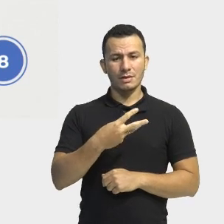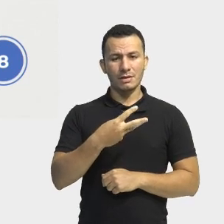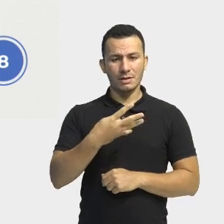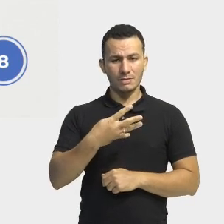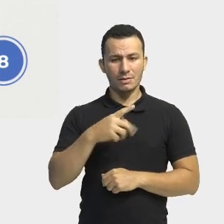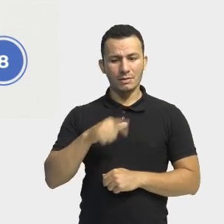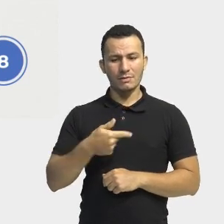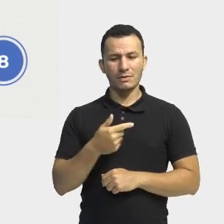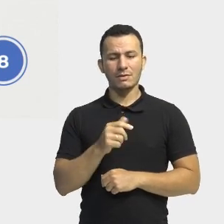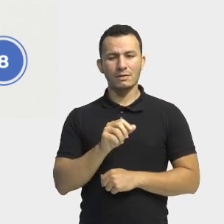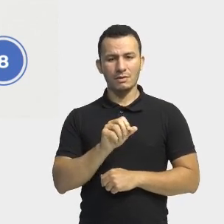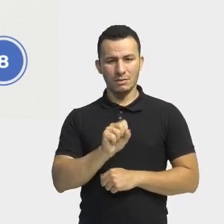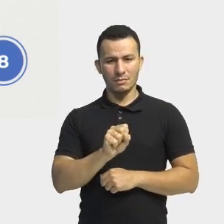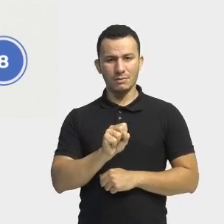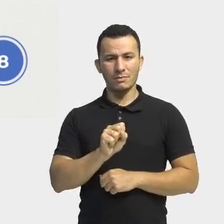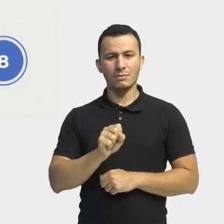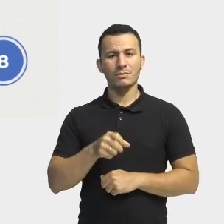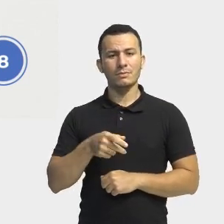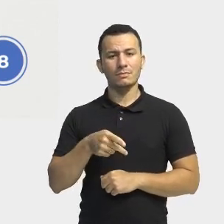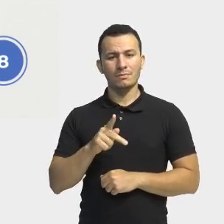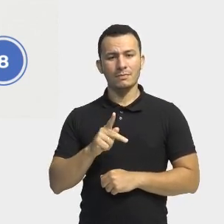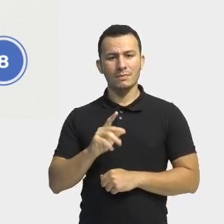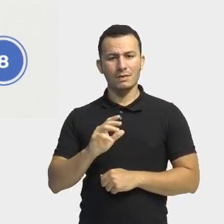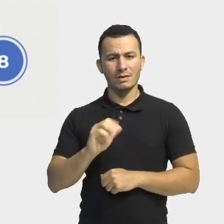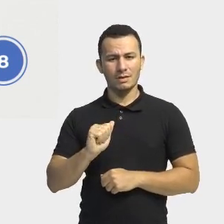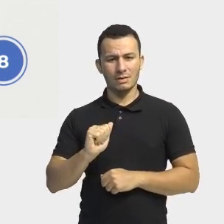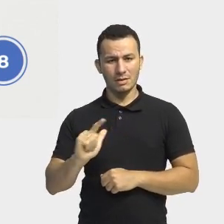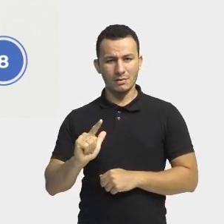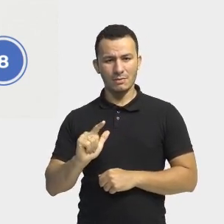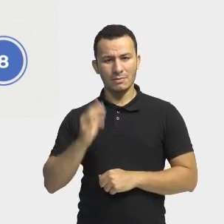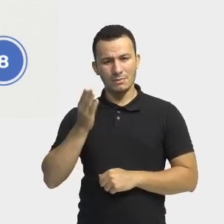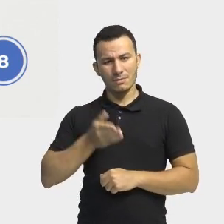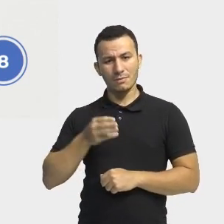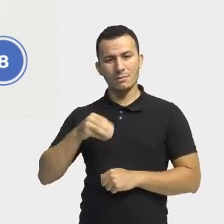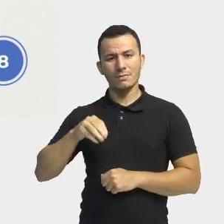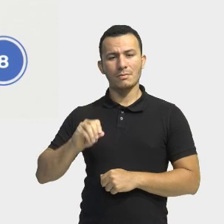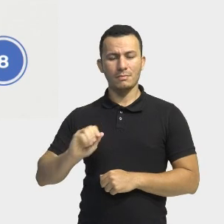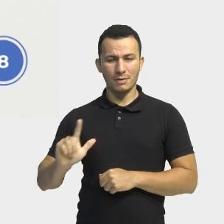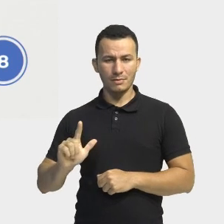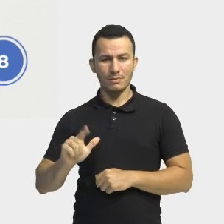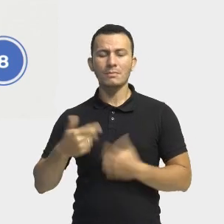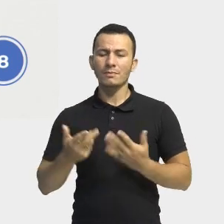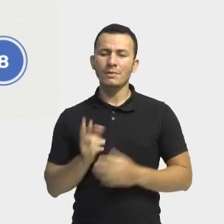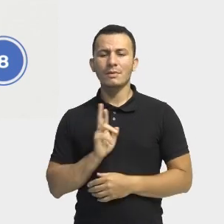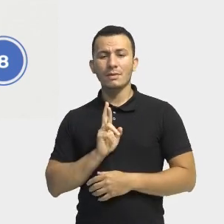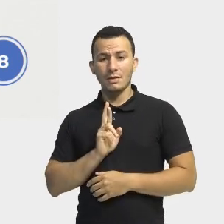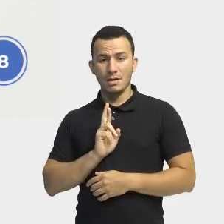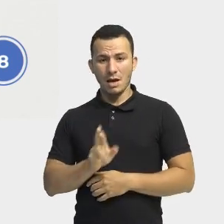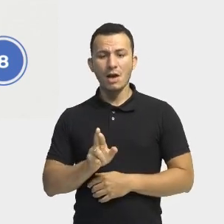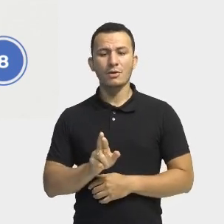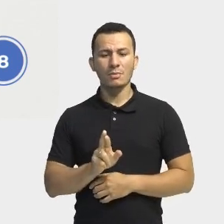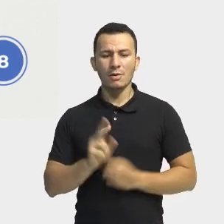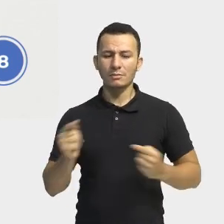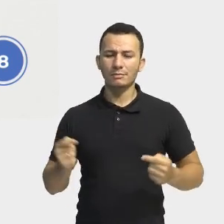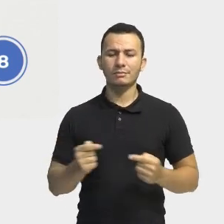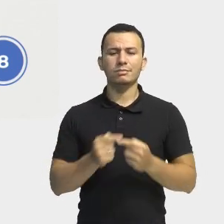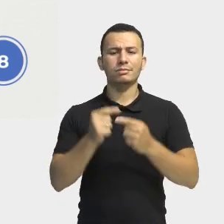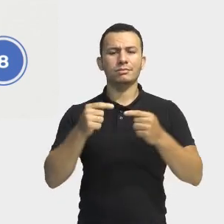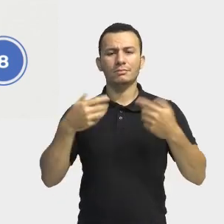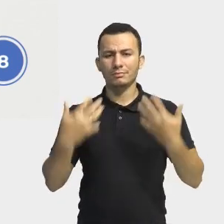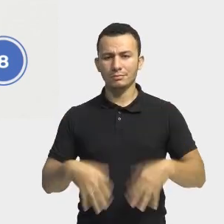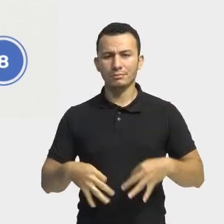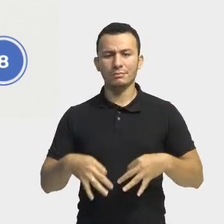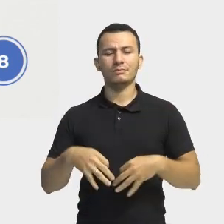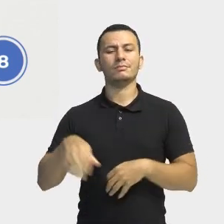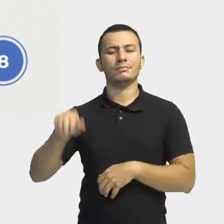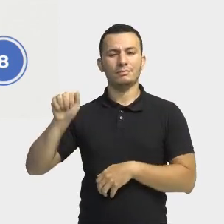34,8 quilocalorias por mol. Então, quer dizer aí que a nossa questão realmente é a